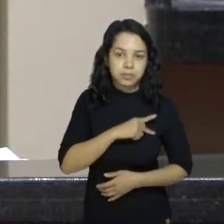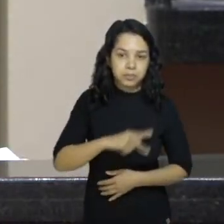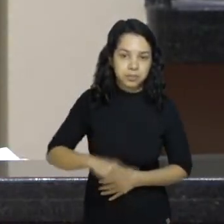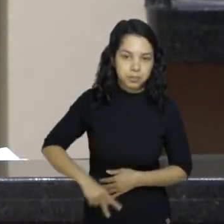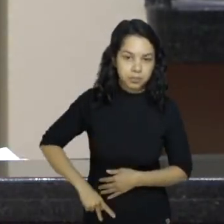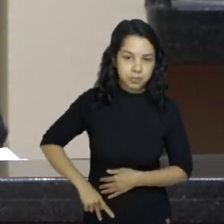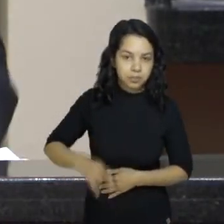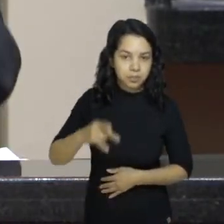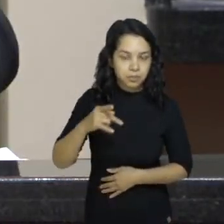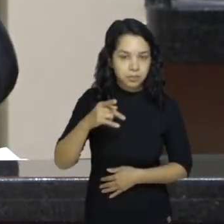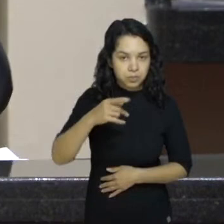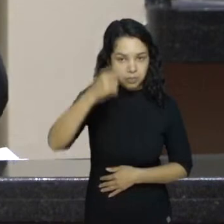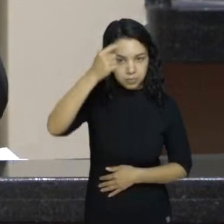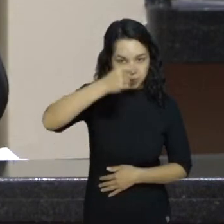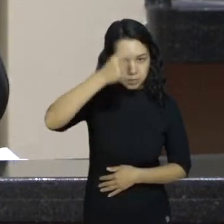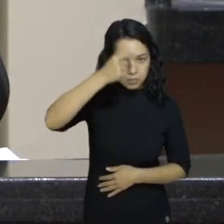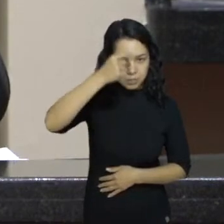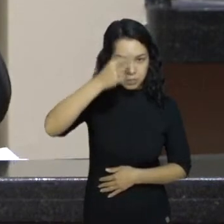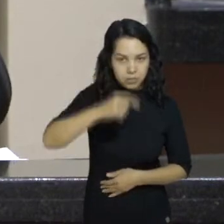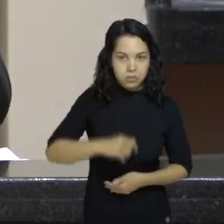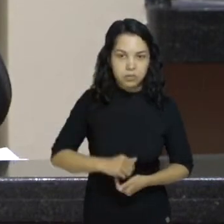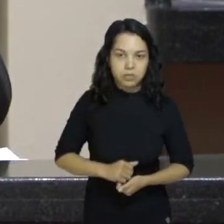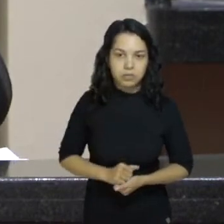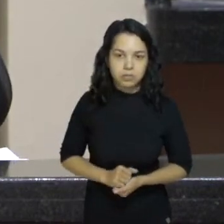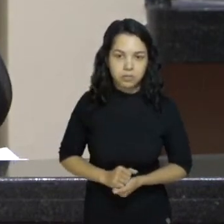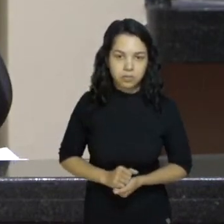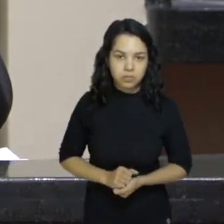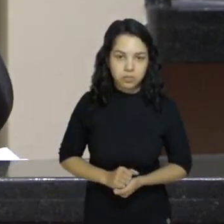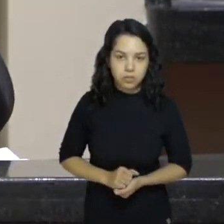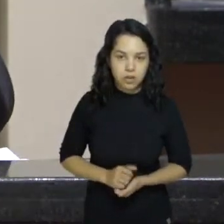Maurício scudelarque nós